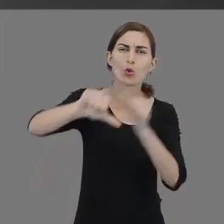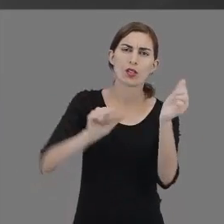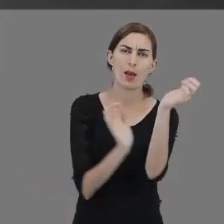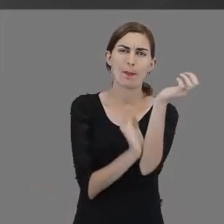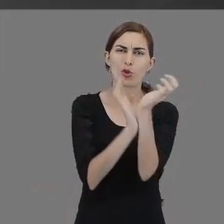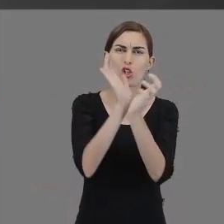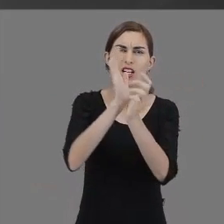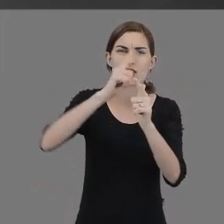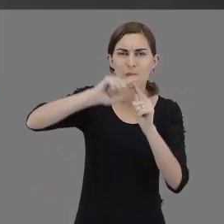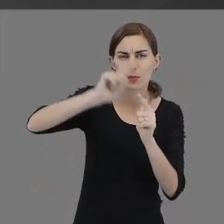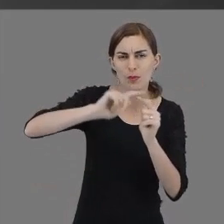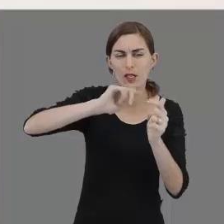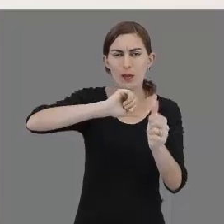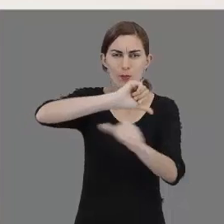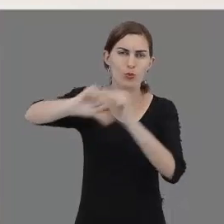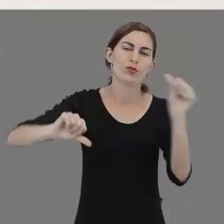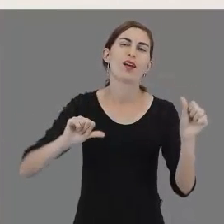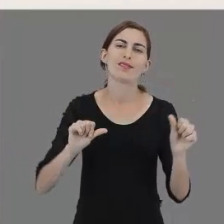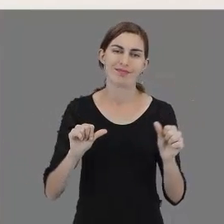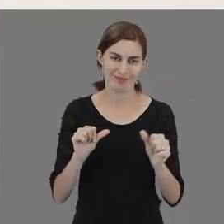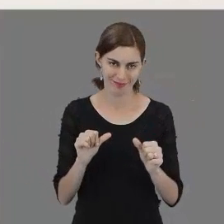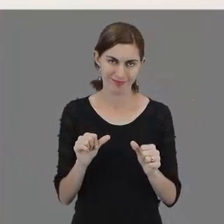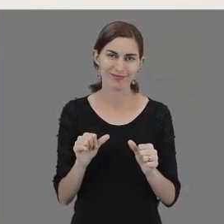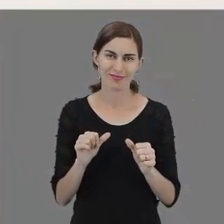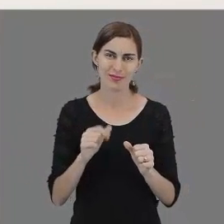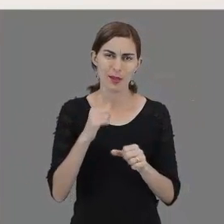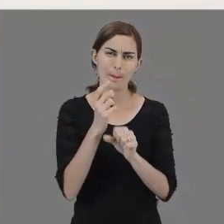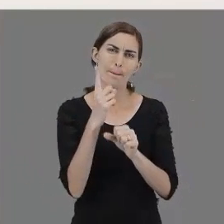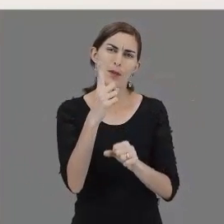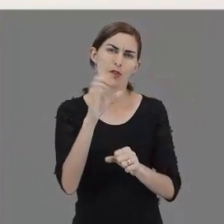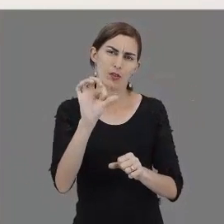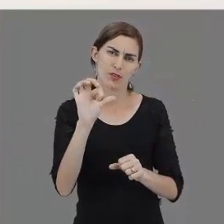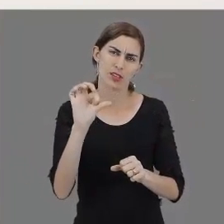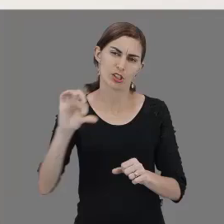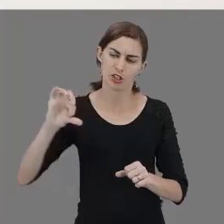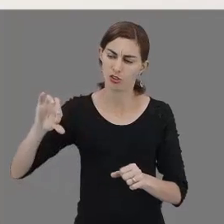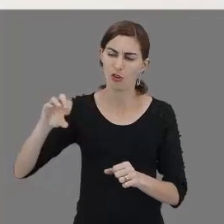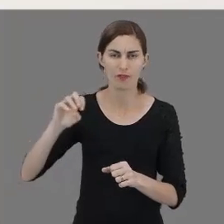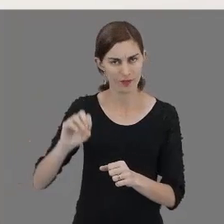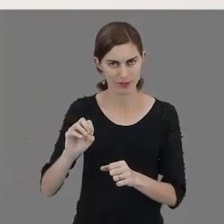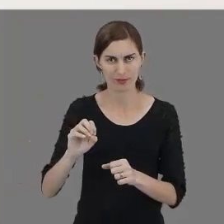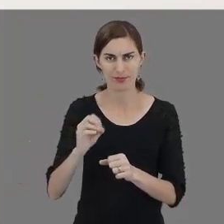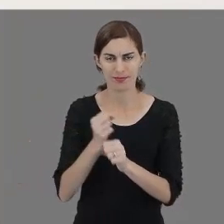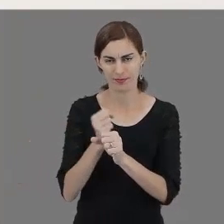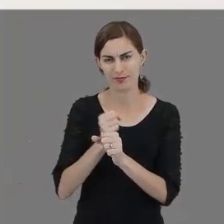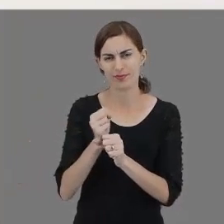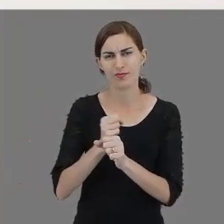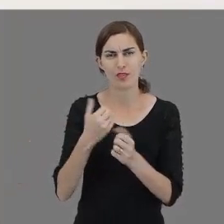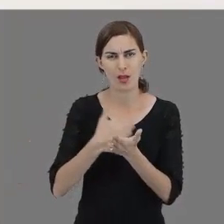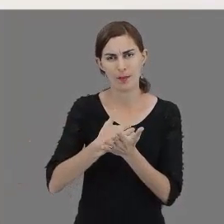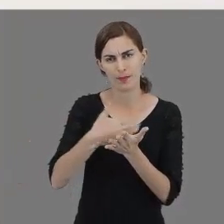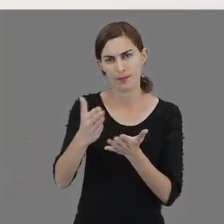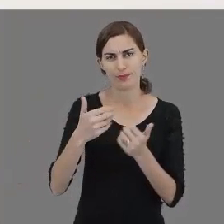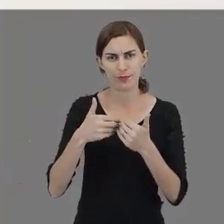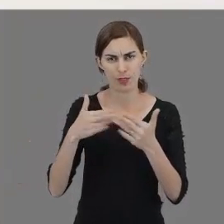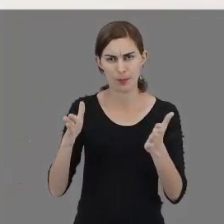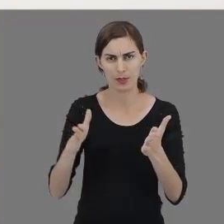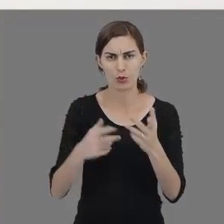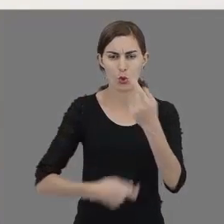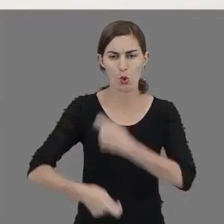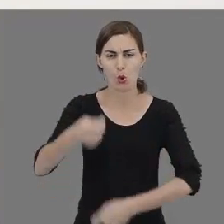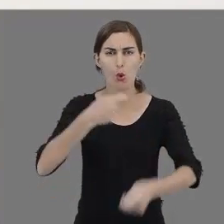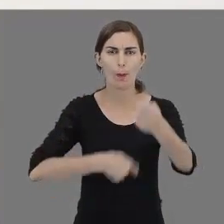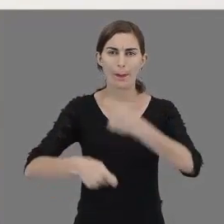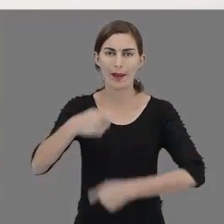1979. Até que, nos anos 90, em 1990, com a abertura do